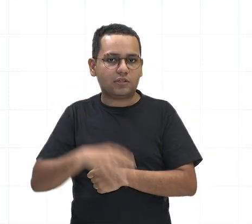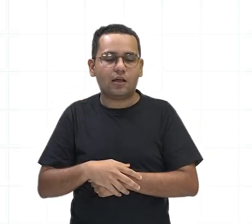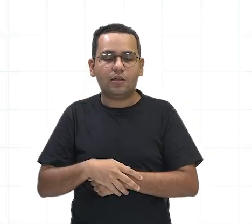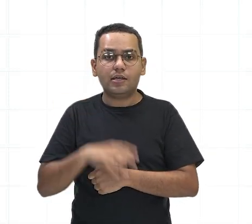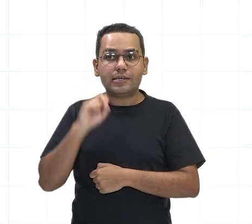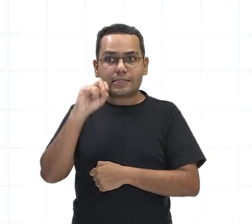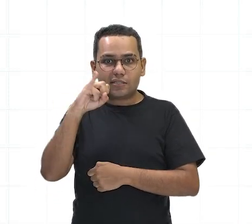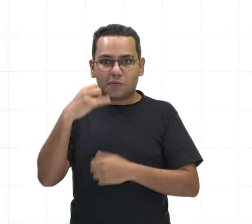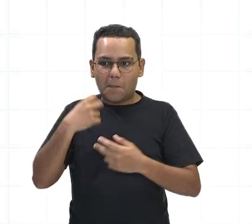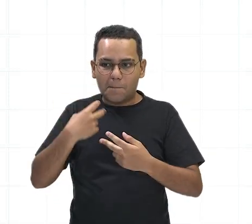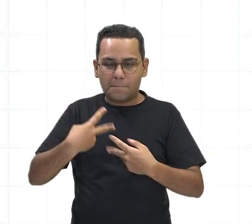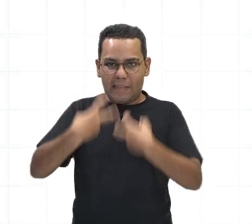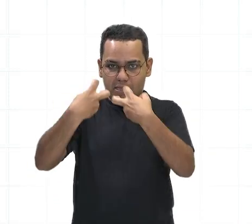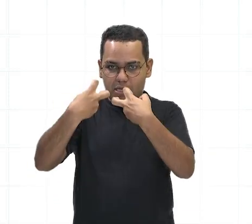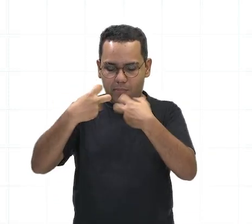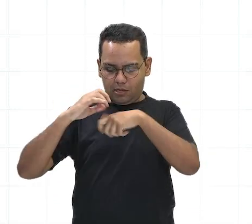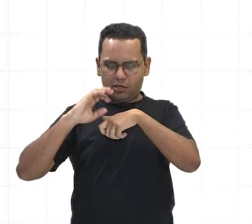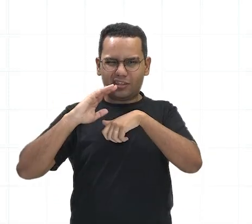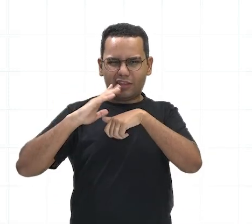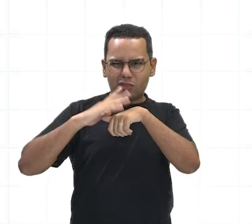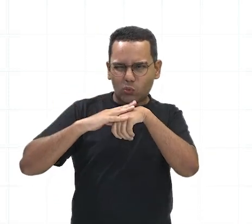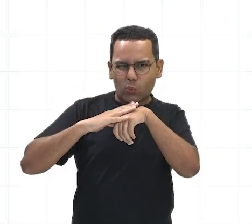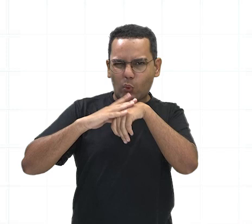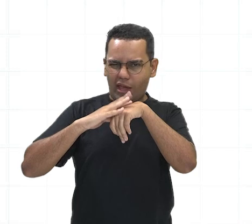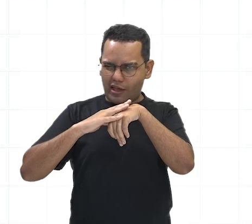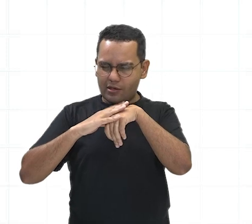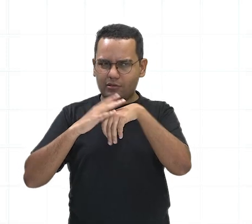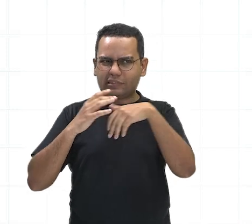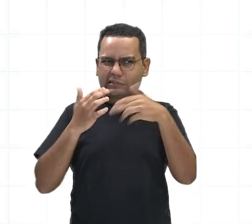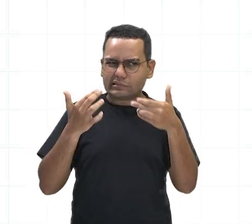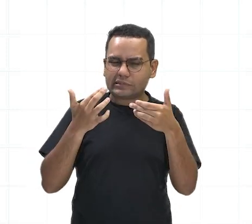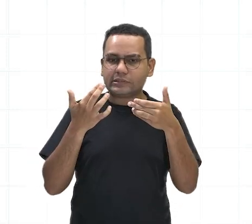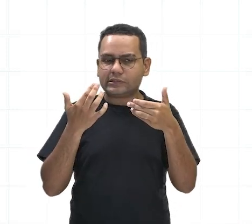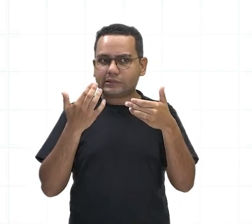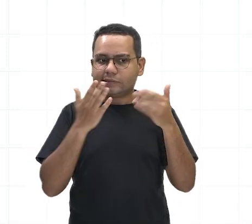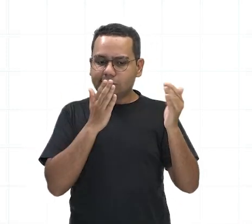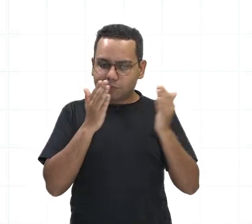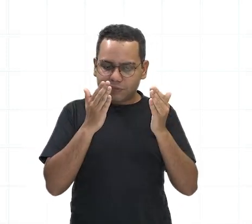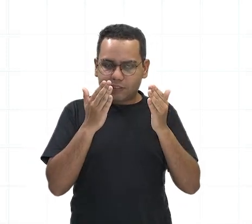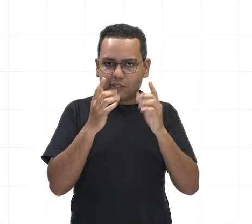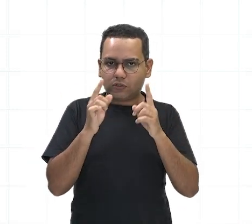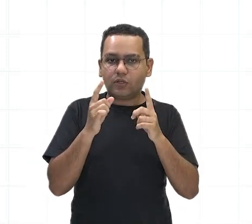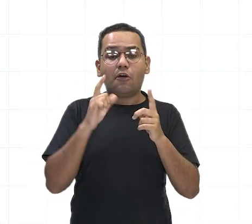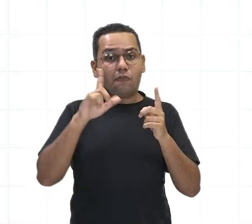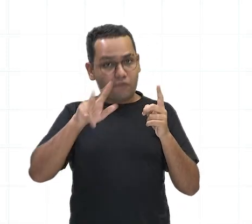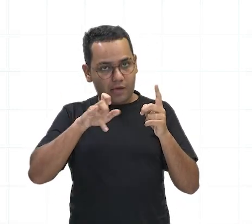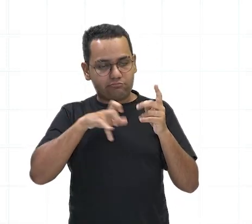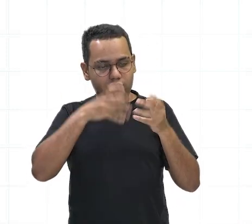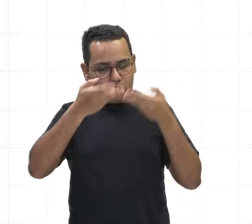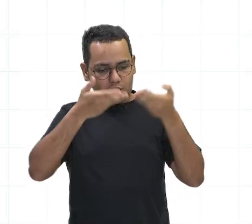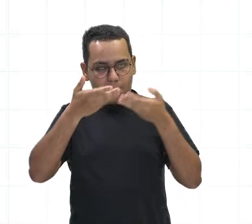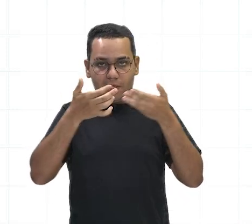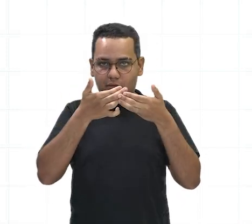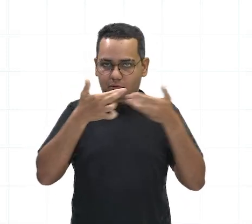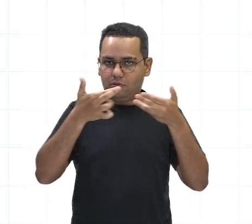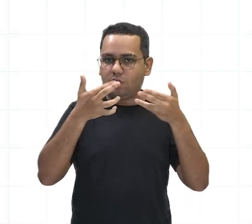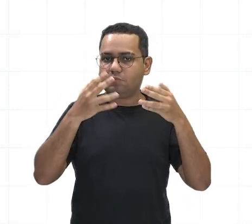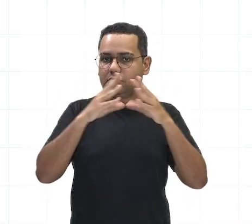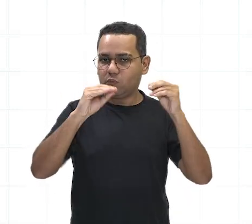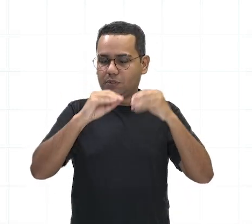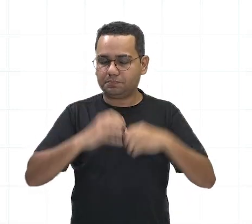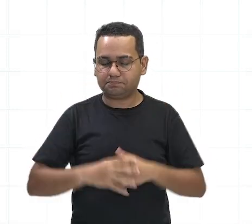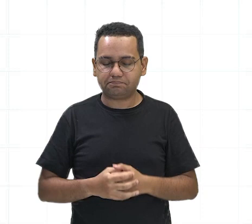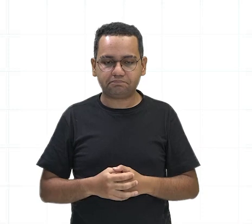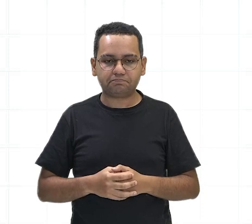início para fazer o tratamento adequado. E aí a gente falou sobre a transmissão, né, da malária, vimos que ela